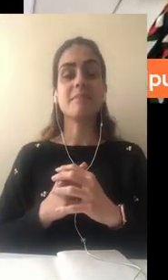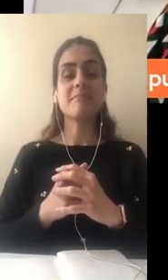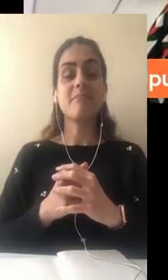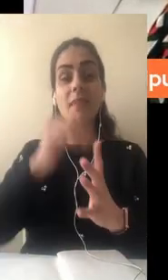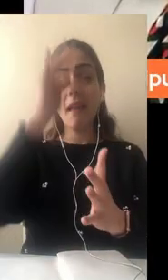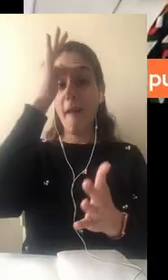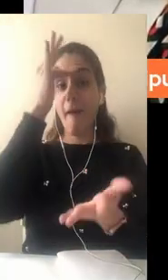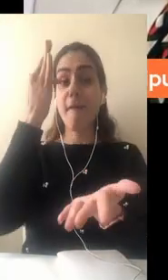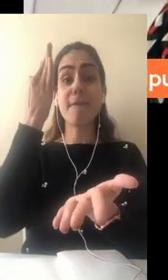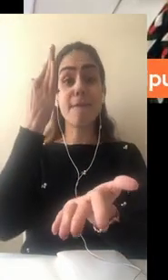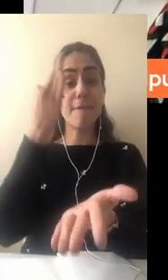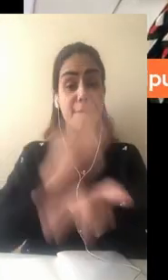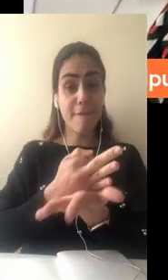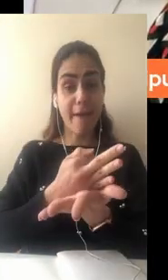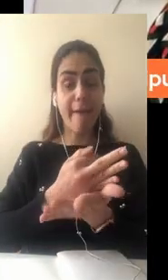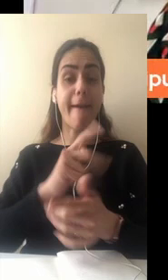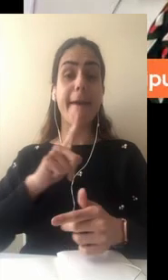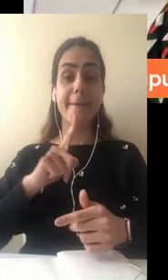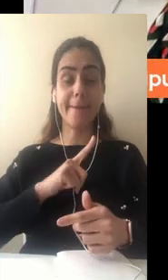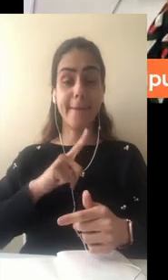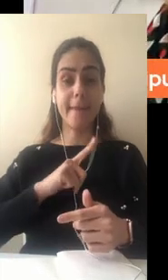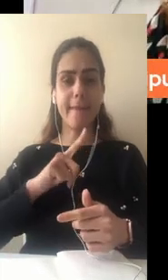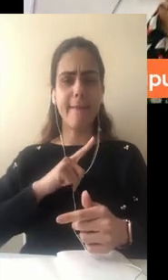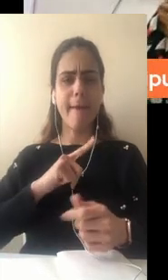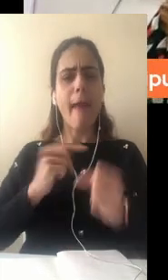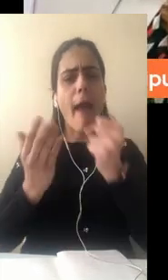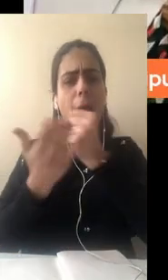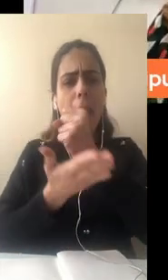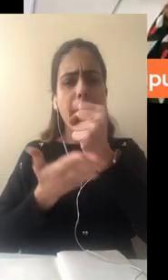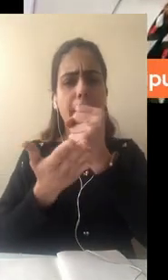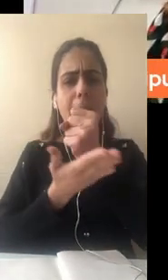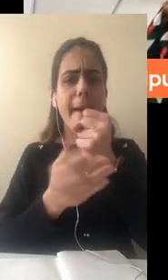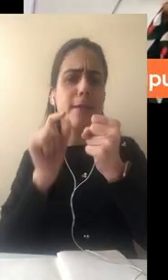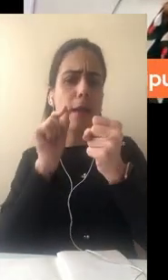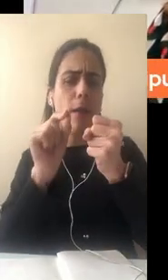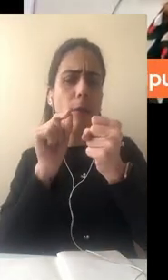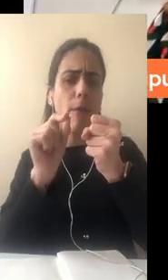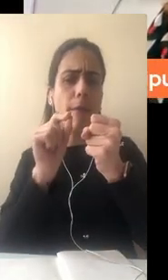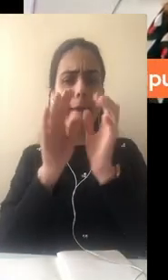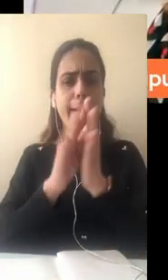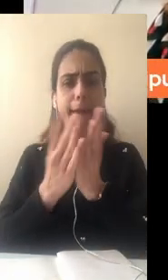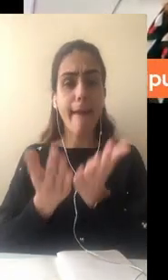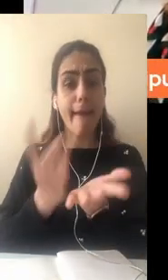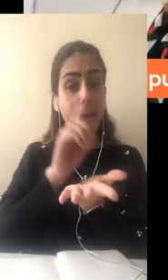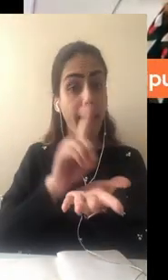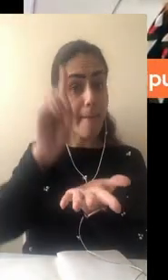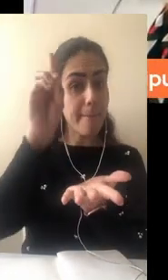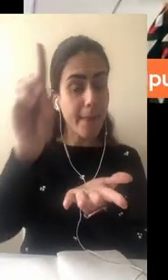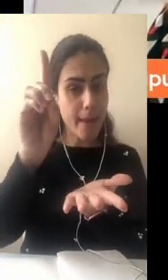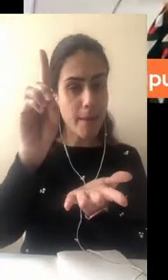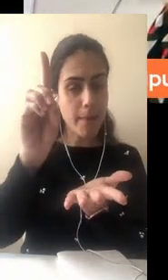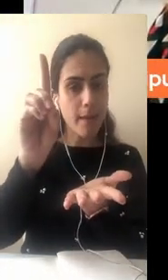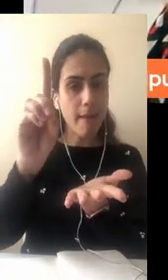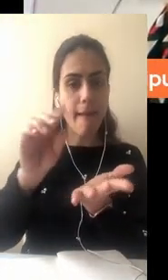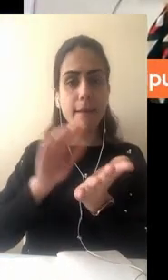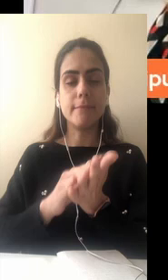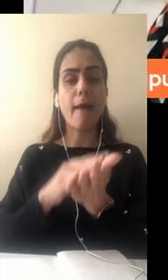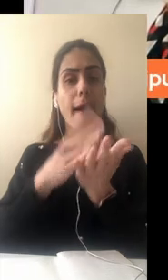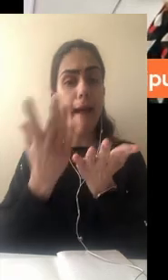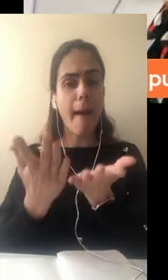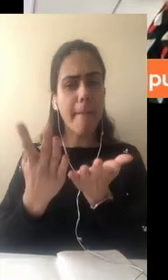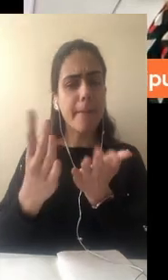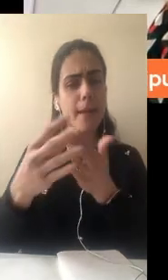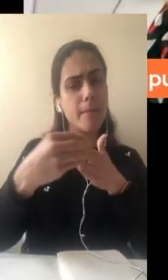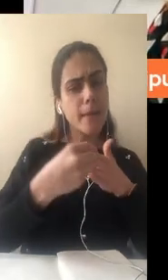professamos, né, uma fé, nos baseamos na palavra de Deus, né, é ela que nos